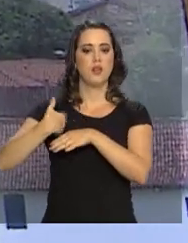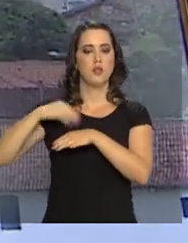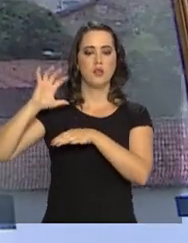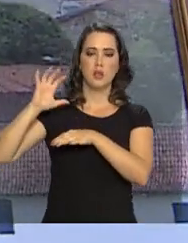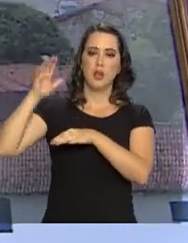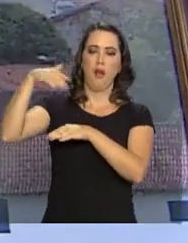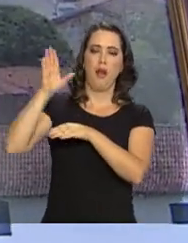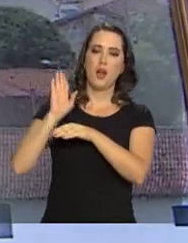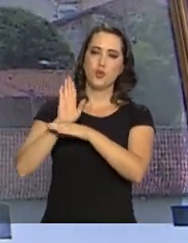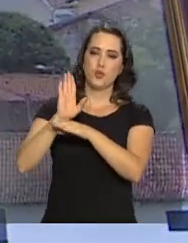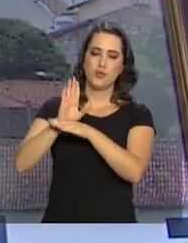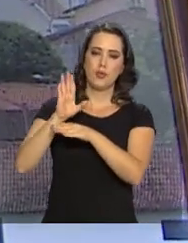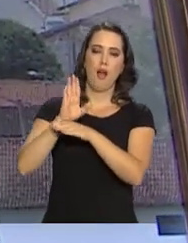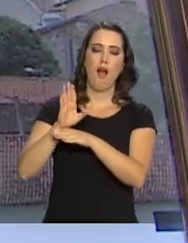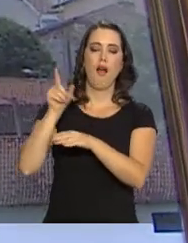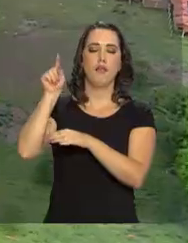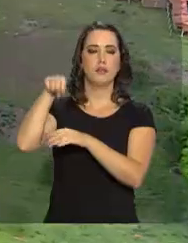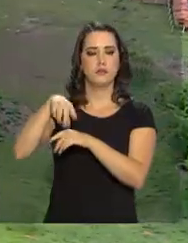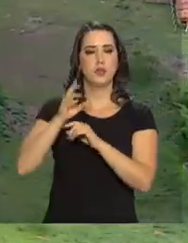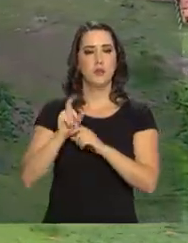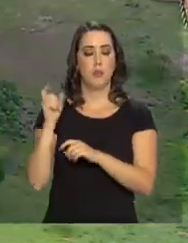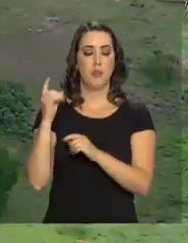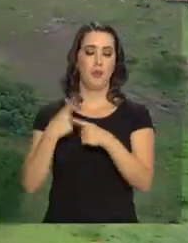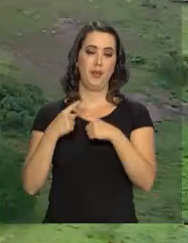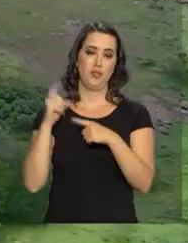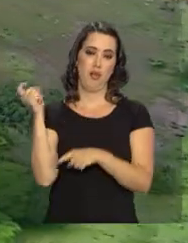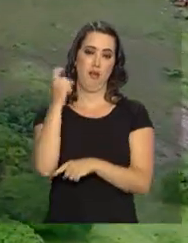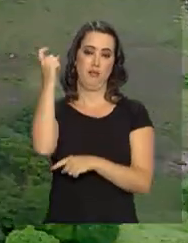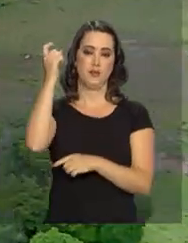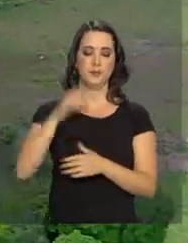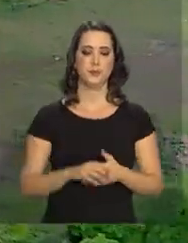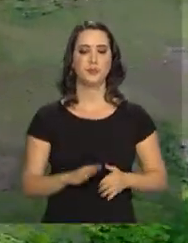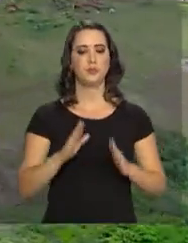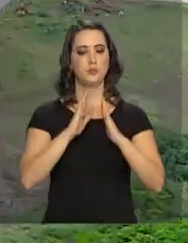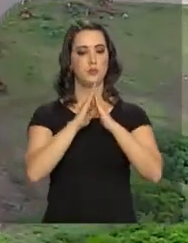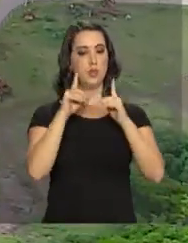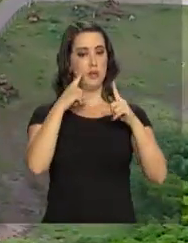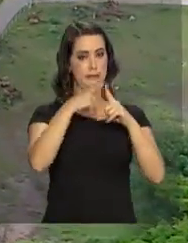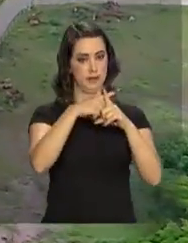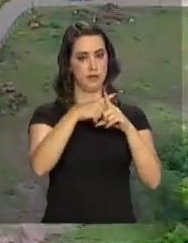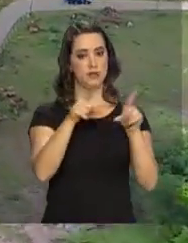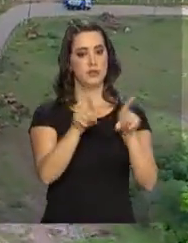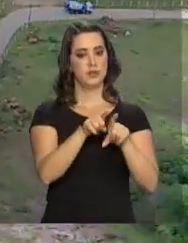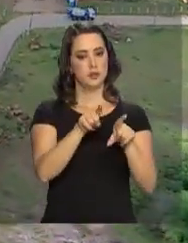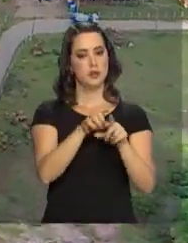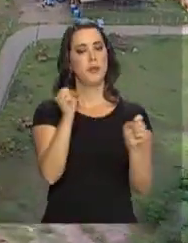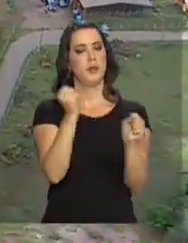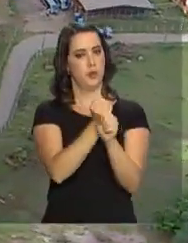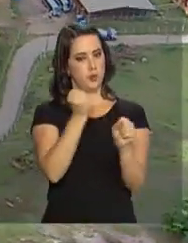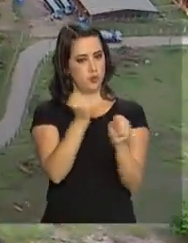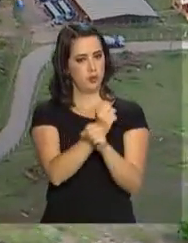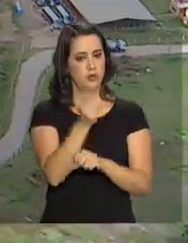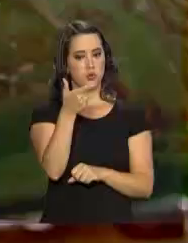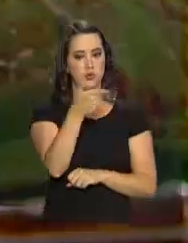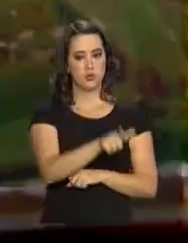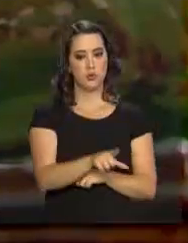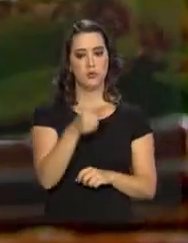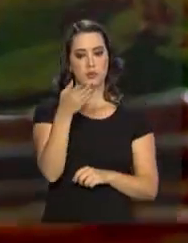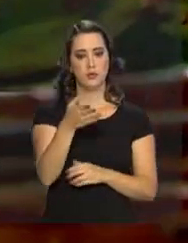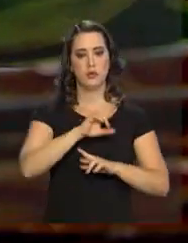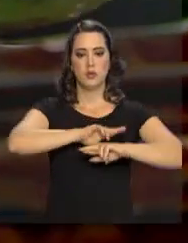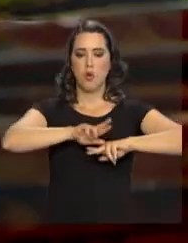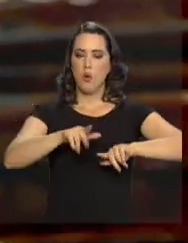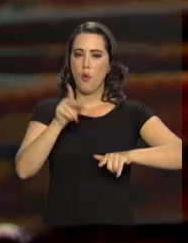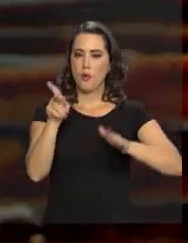sombra boa lá, já que ela já tinha uma altura enorme. A igreja que fazia parte da vida em Bento Rodrigues também vai ser reconstruída. E